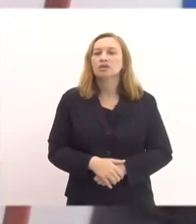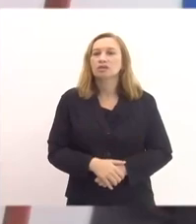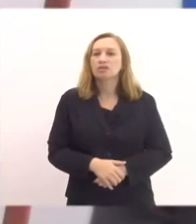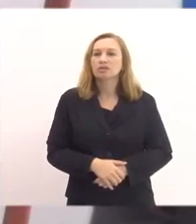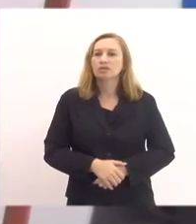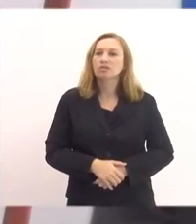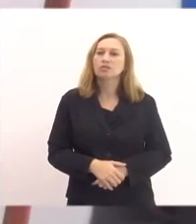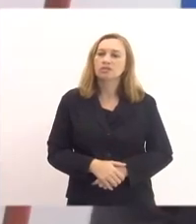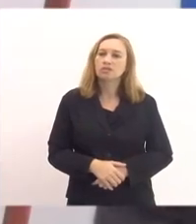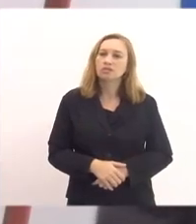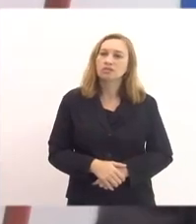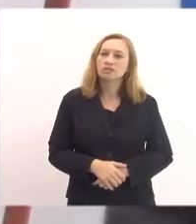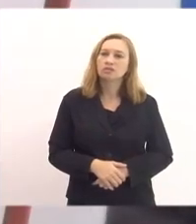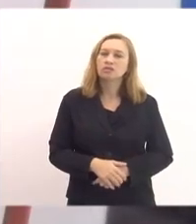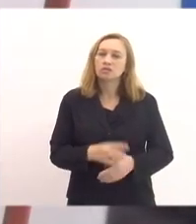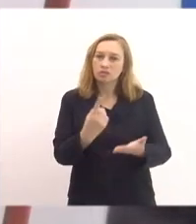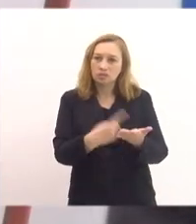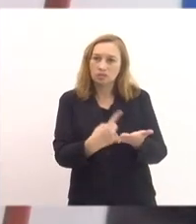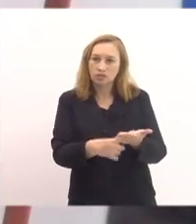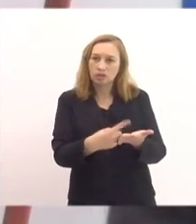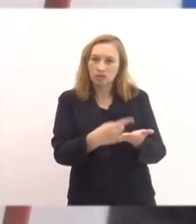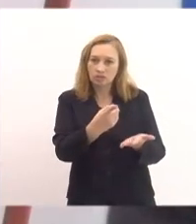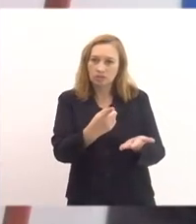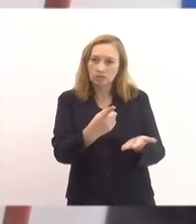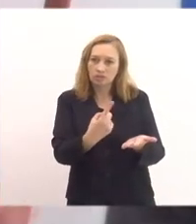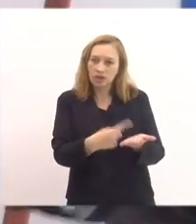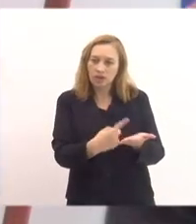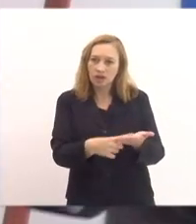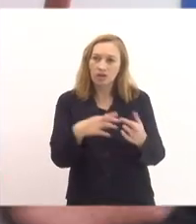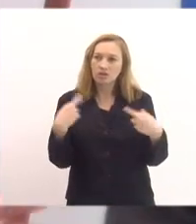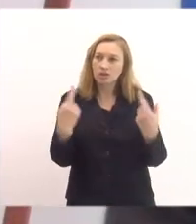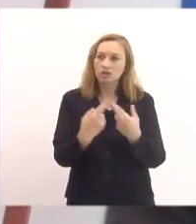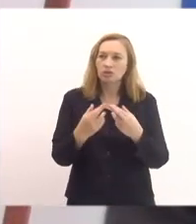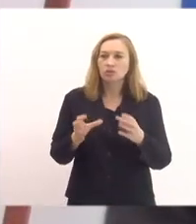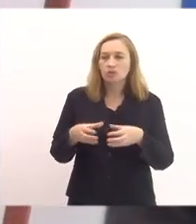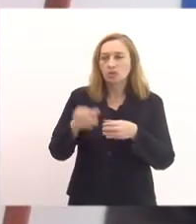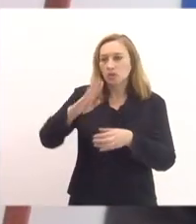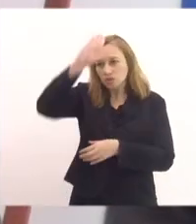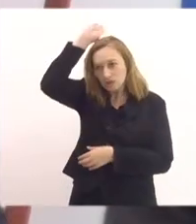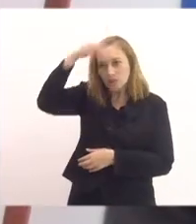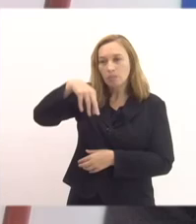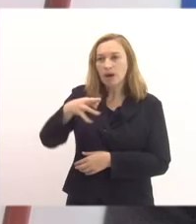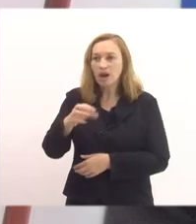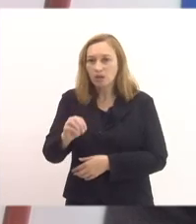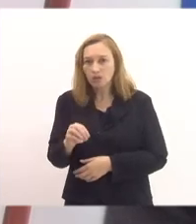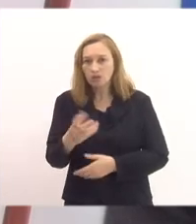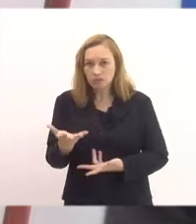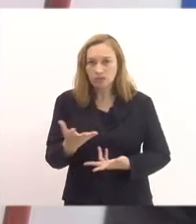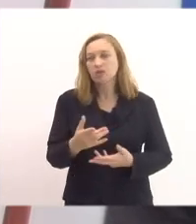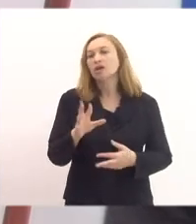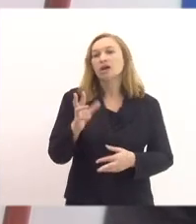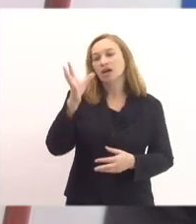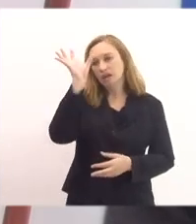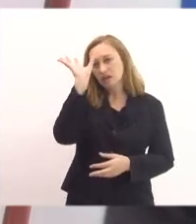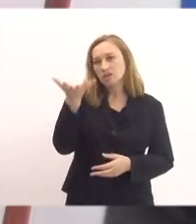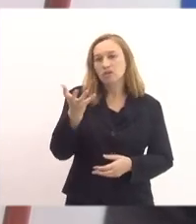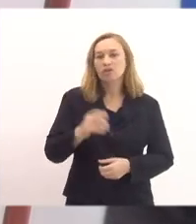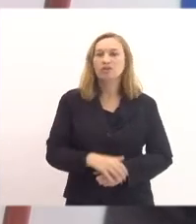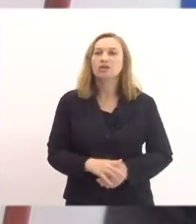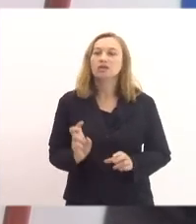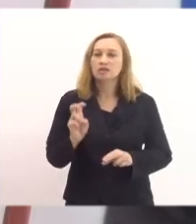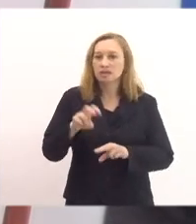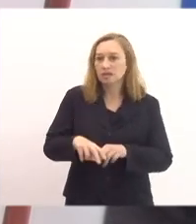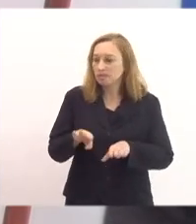fica você incumbido por causa do nosso trato diário, da gente marcar essa reunião junto com o Coronel Marco, resolve isso, senta à